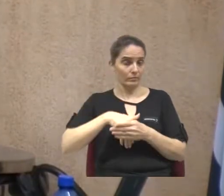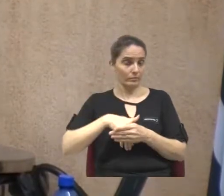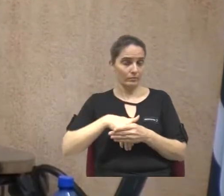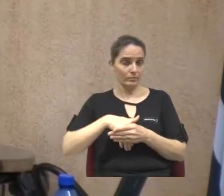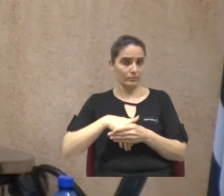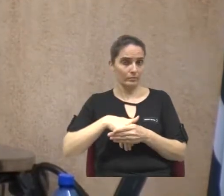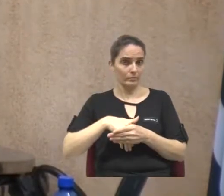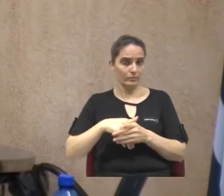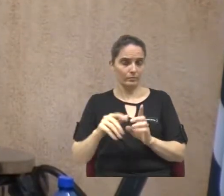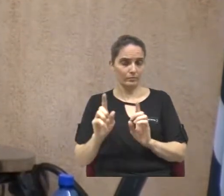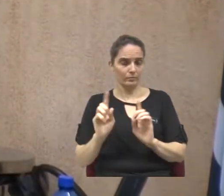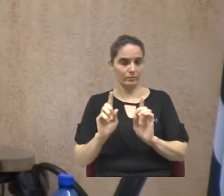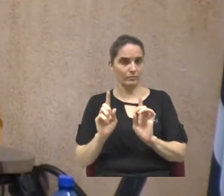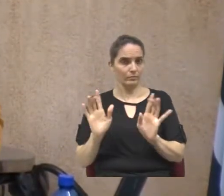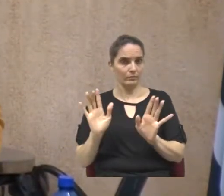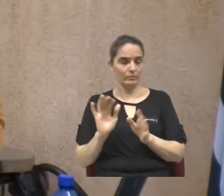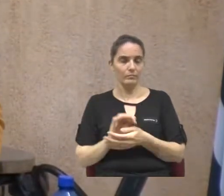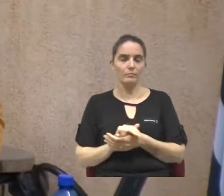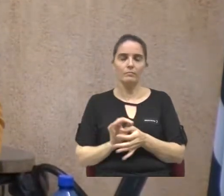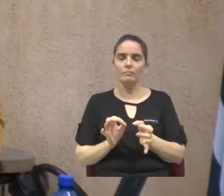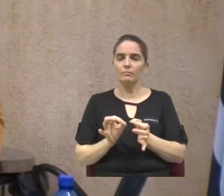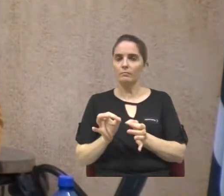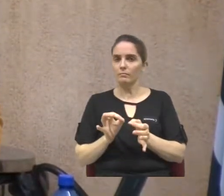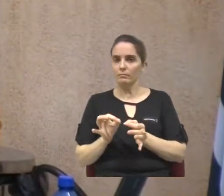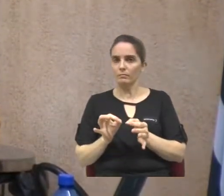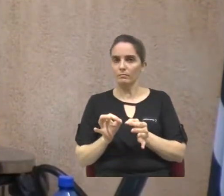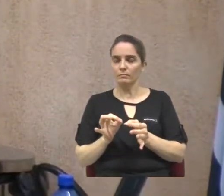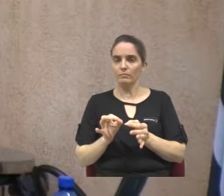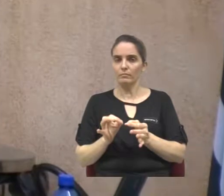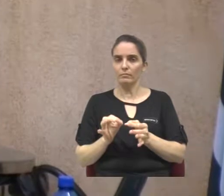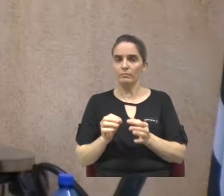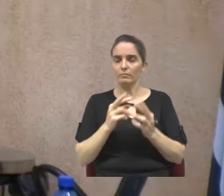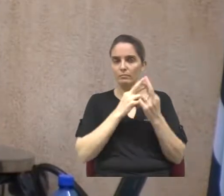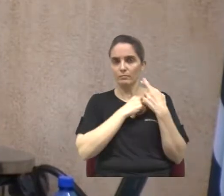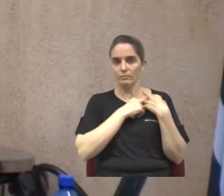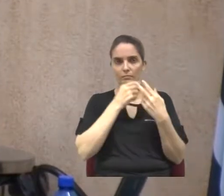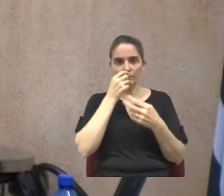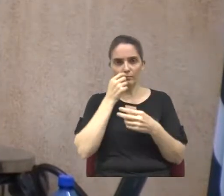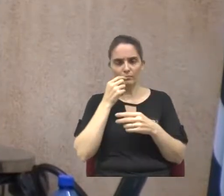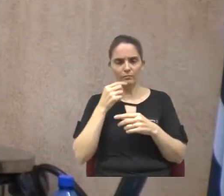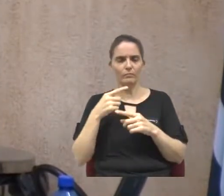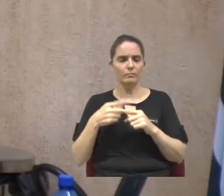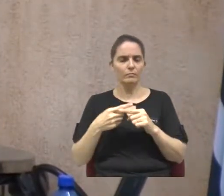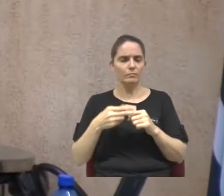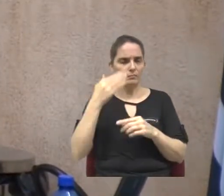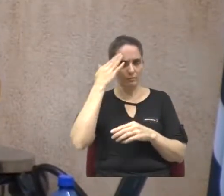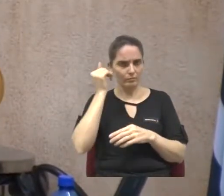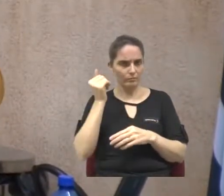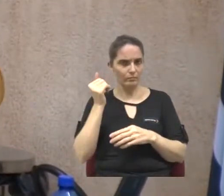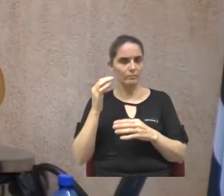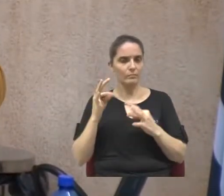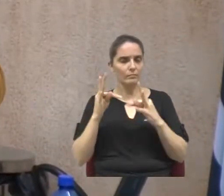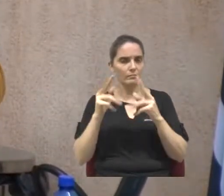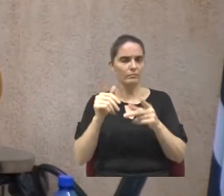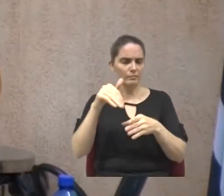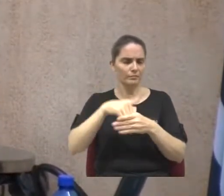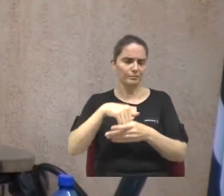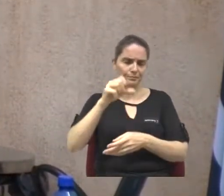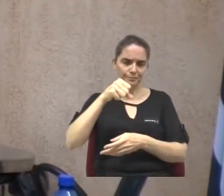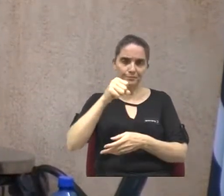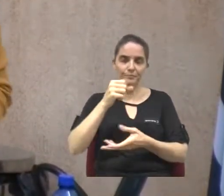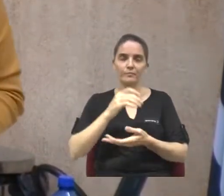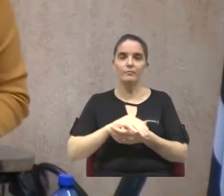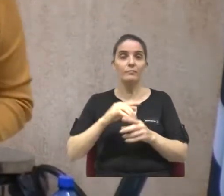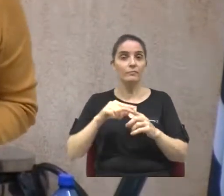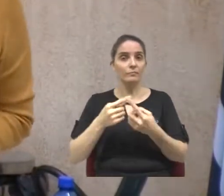vereadores e vereadoras dessa casa ao projeto do vereador Estevão, porque tenho certeza que todos já o farão, mas